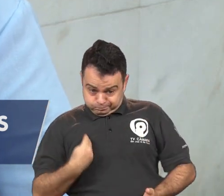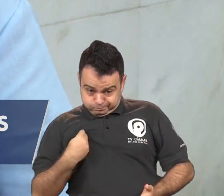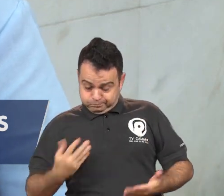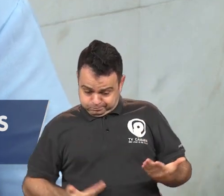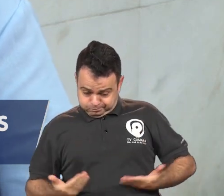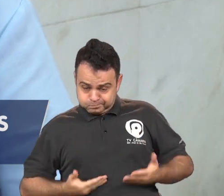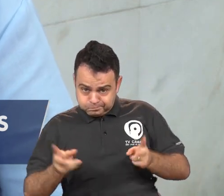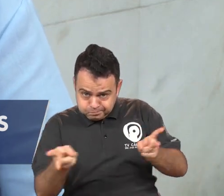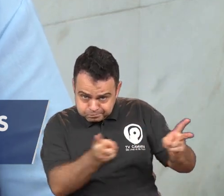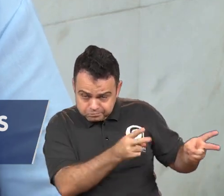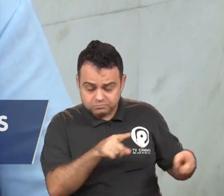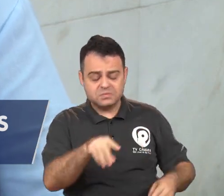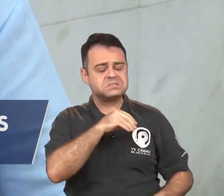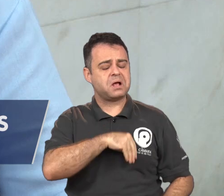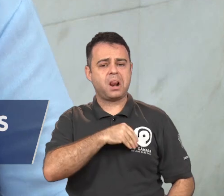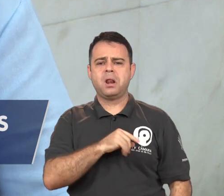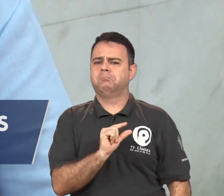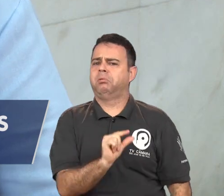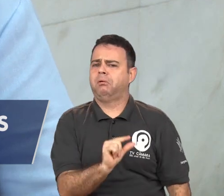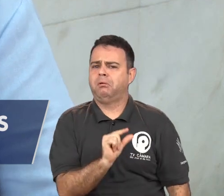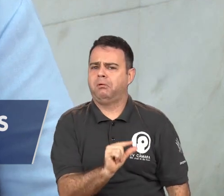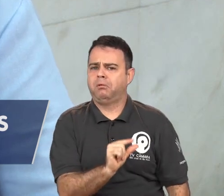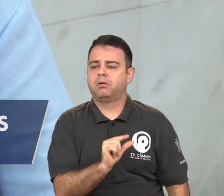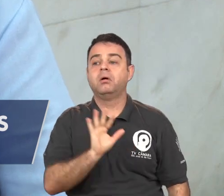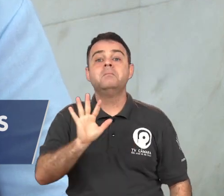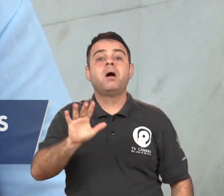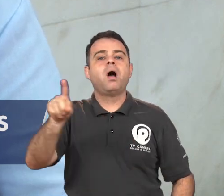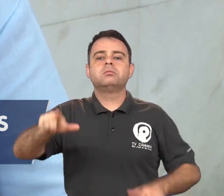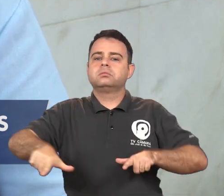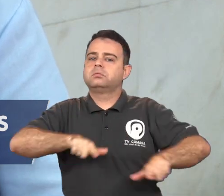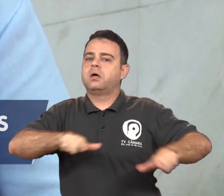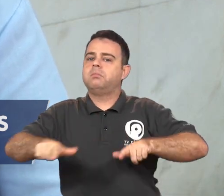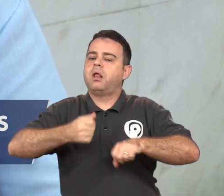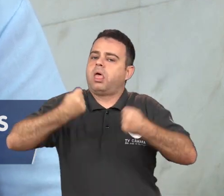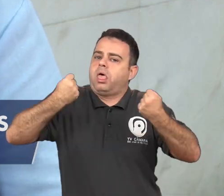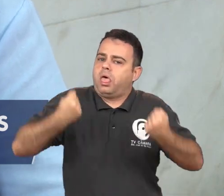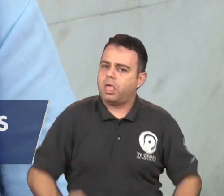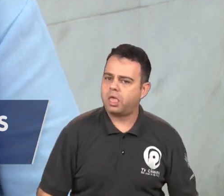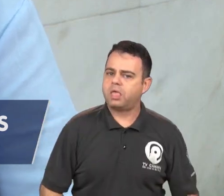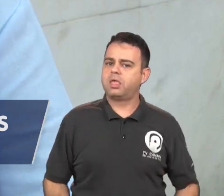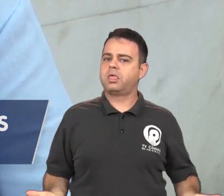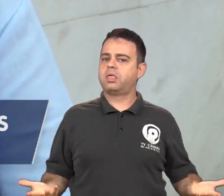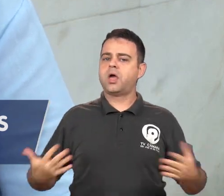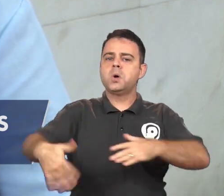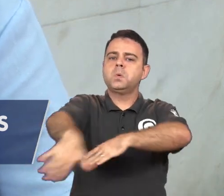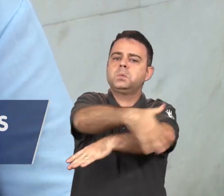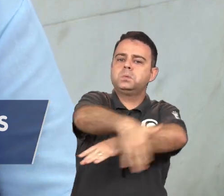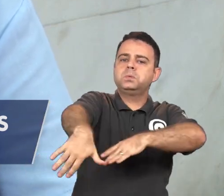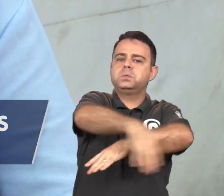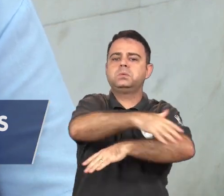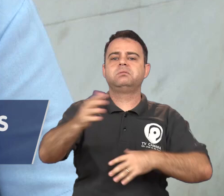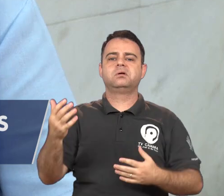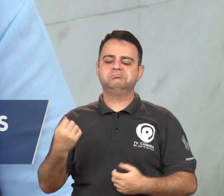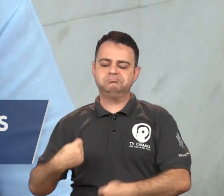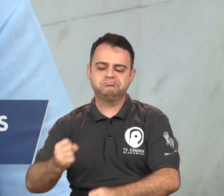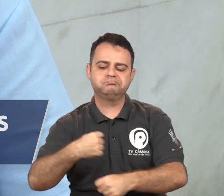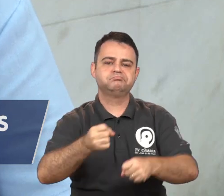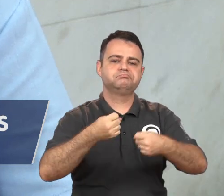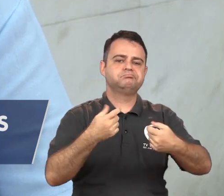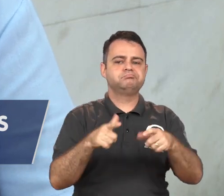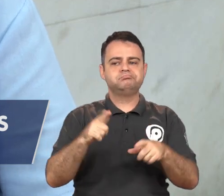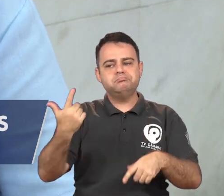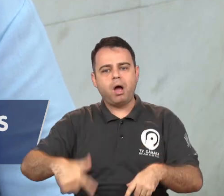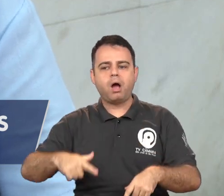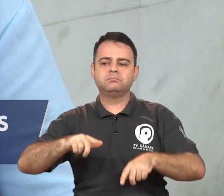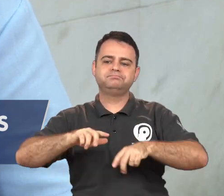acaba sendo um pouco forte demais, insuportável às vezes, né? Trabalham muito na rua também e